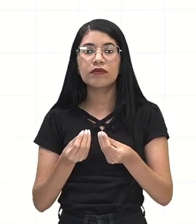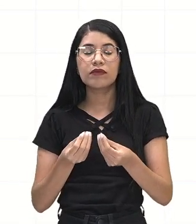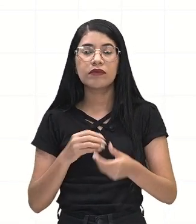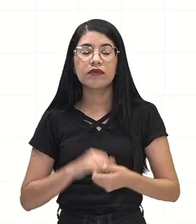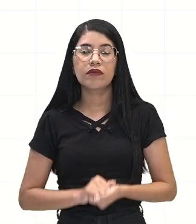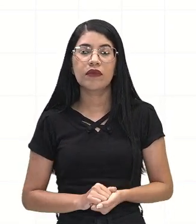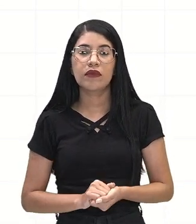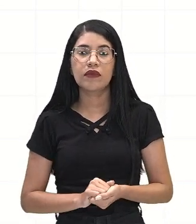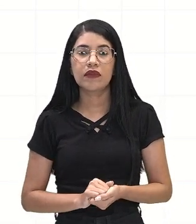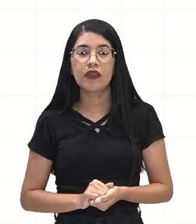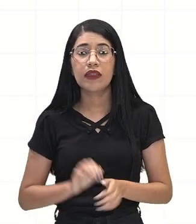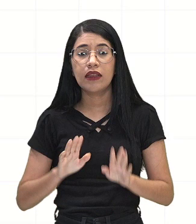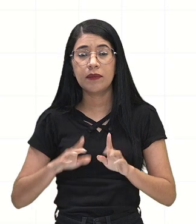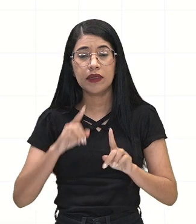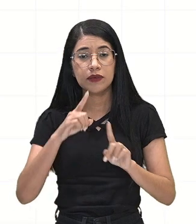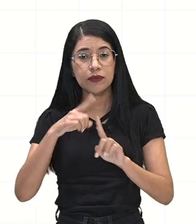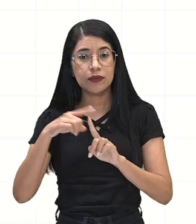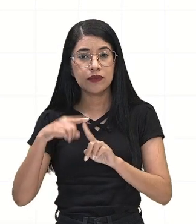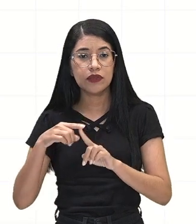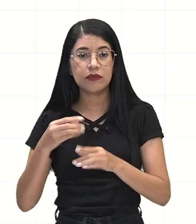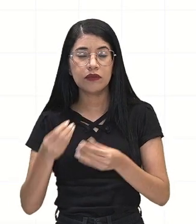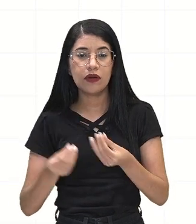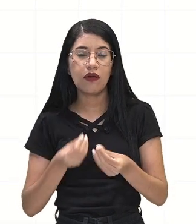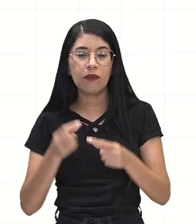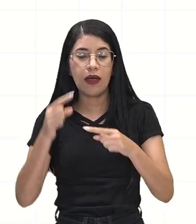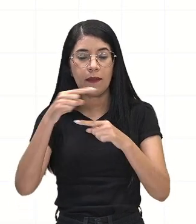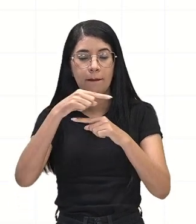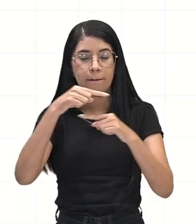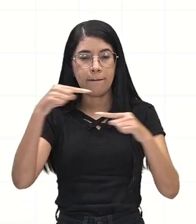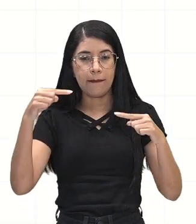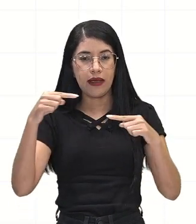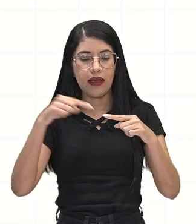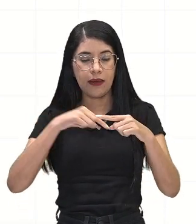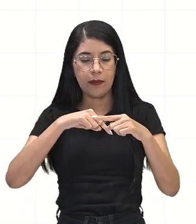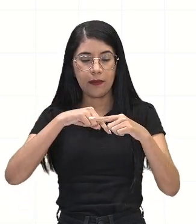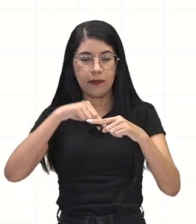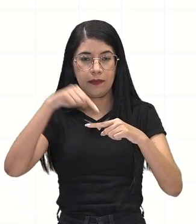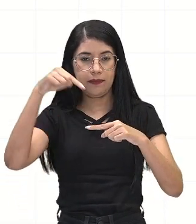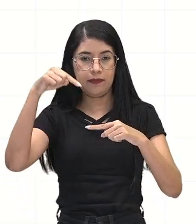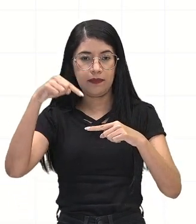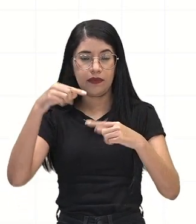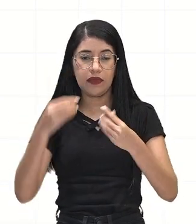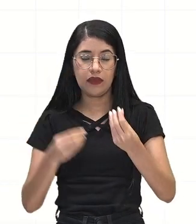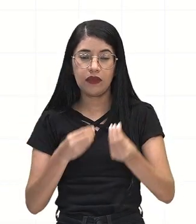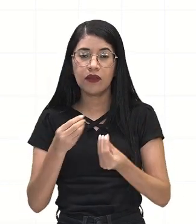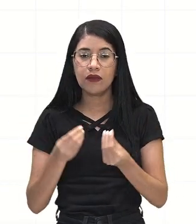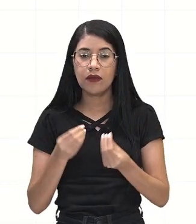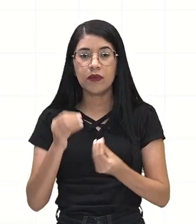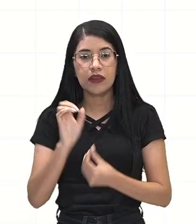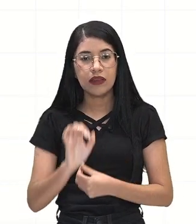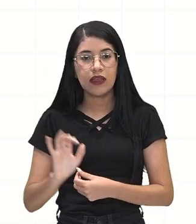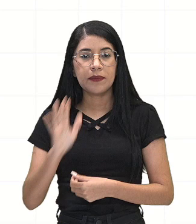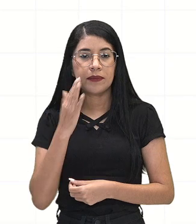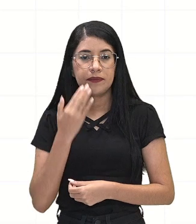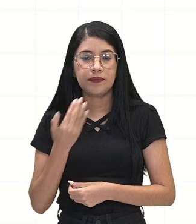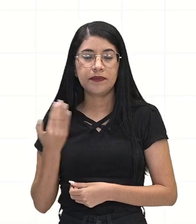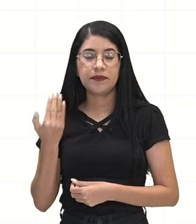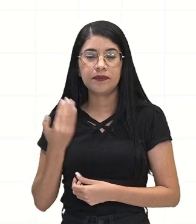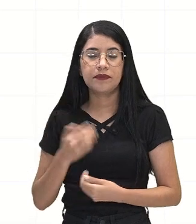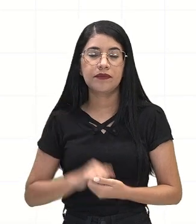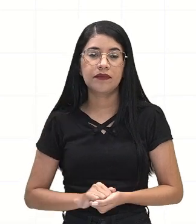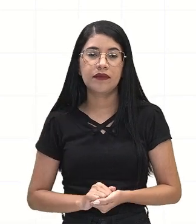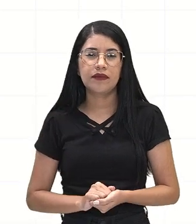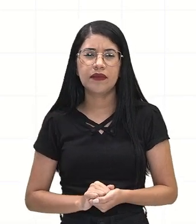Classificação dos ângulos formado por duas retas paralelas cortadas por uma reta transversal. Ó, só